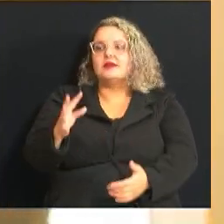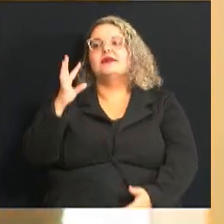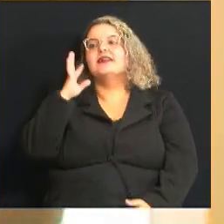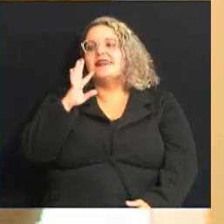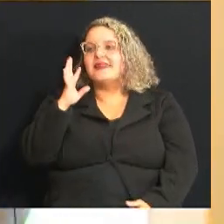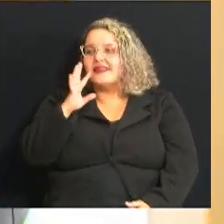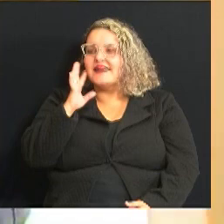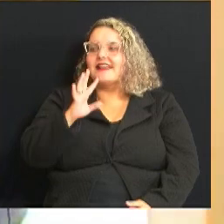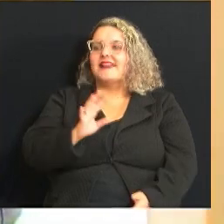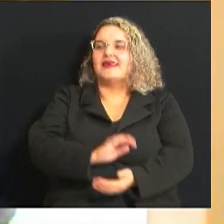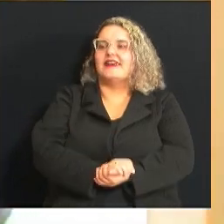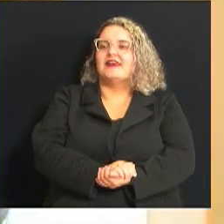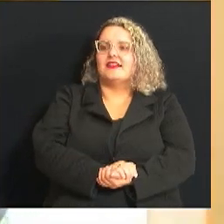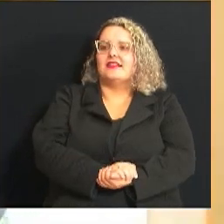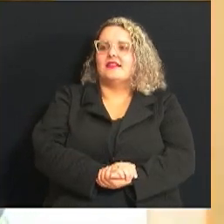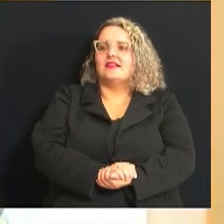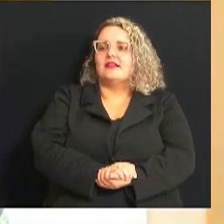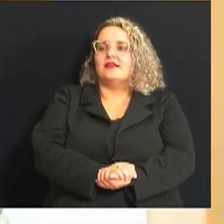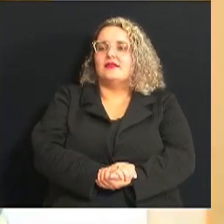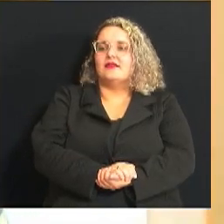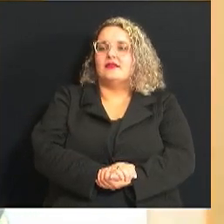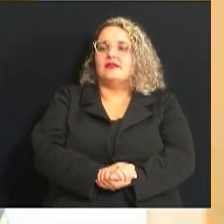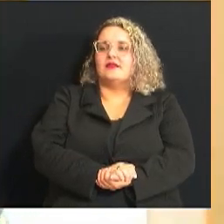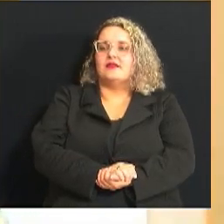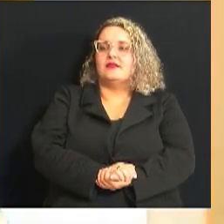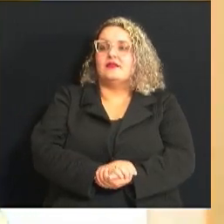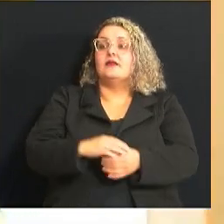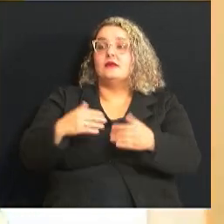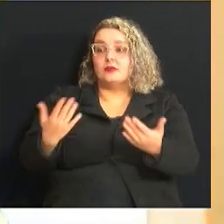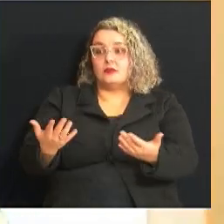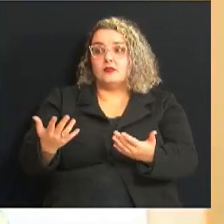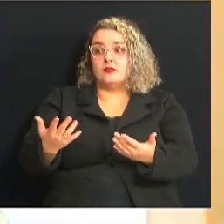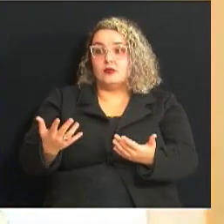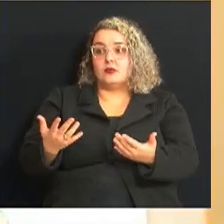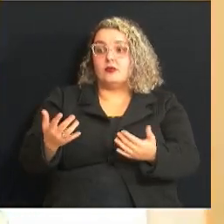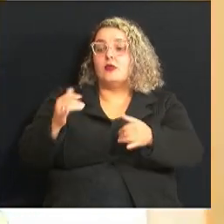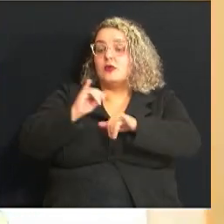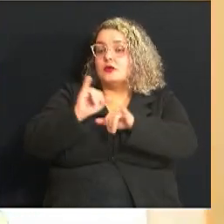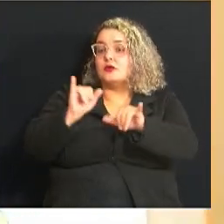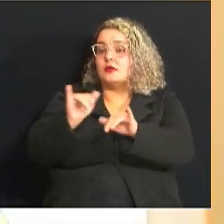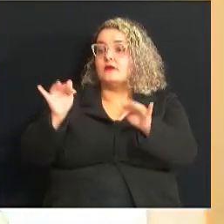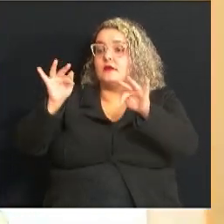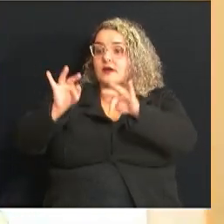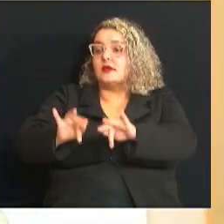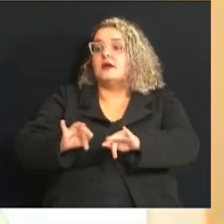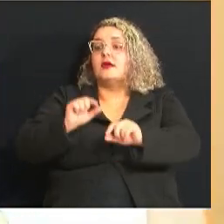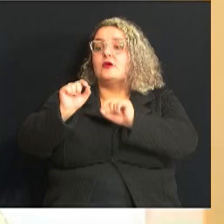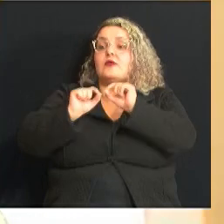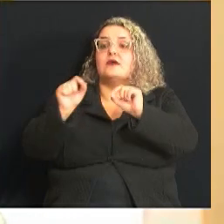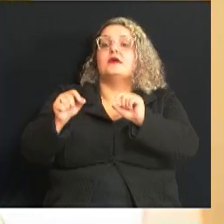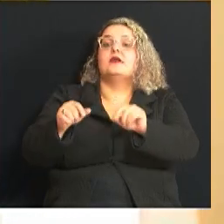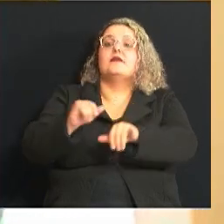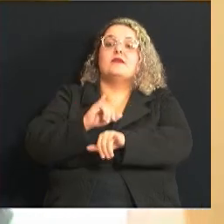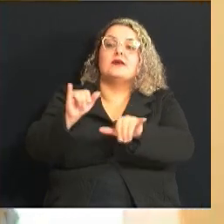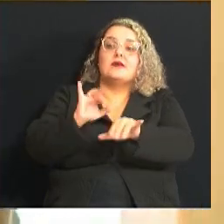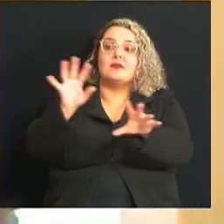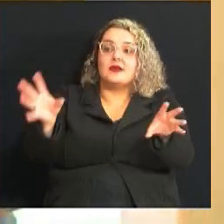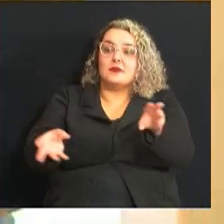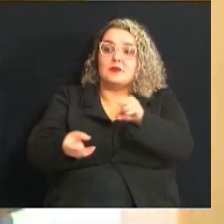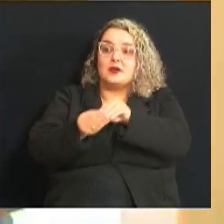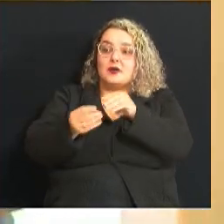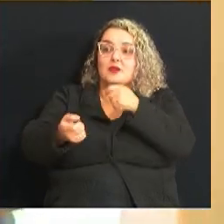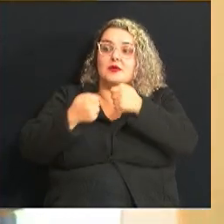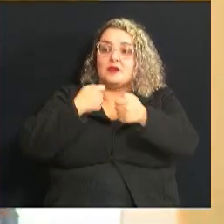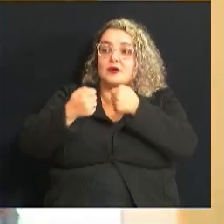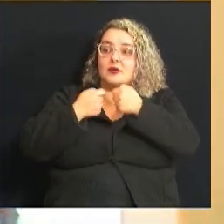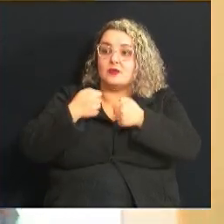que bacana. Bom, então, qual o seu recado final aí? O que você quer falar para concluir essa entrevista? Mais